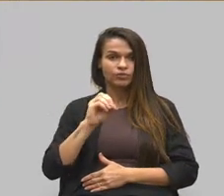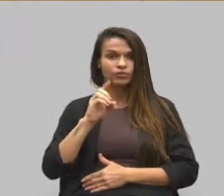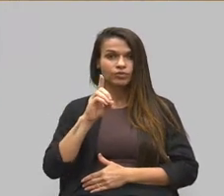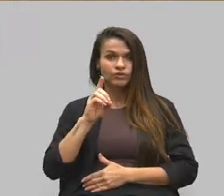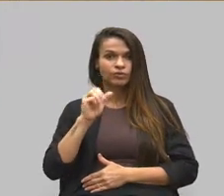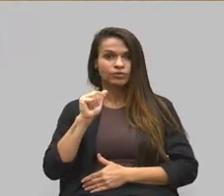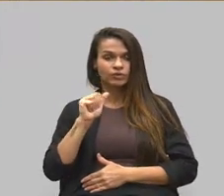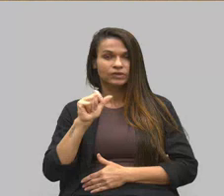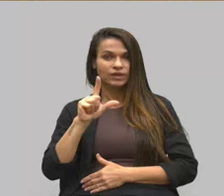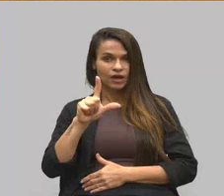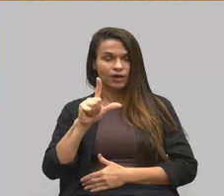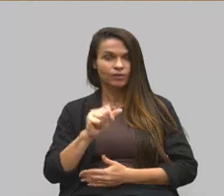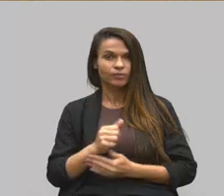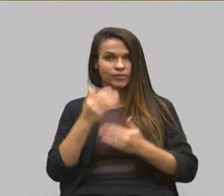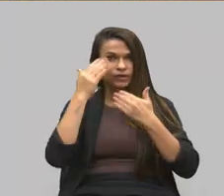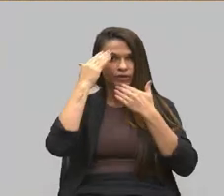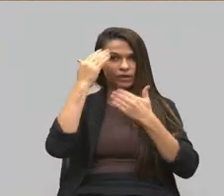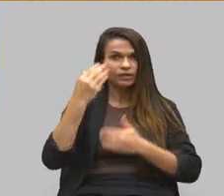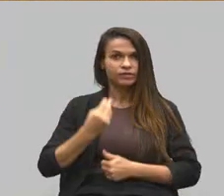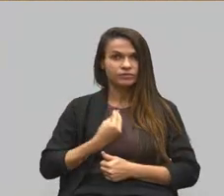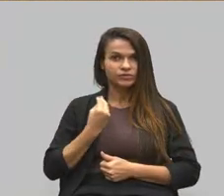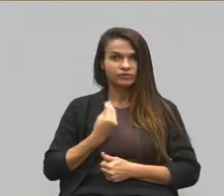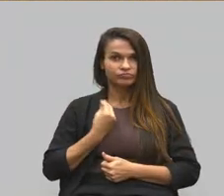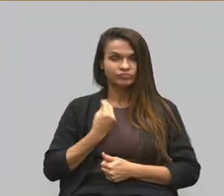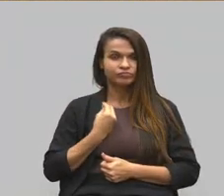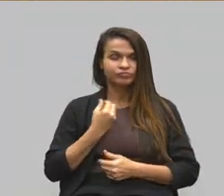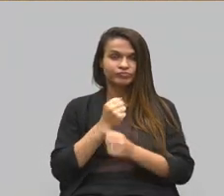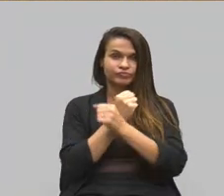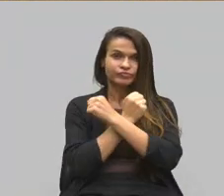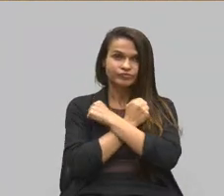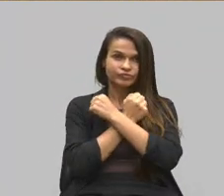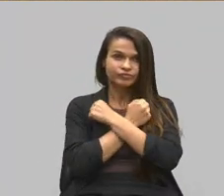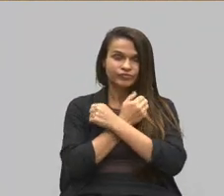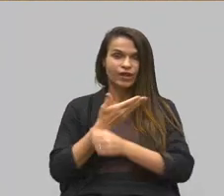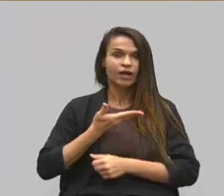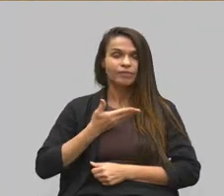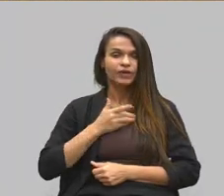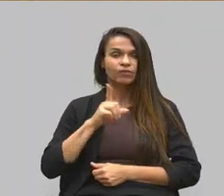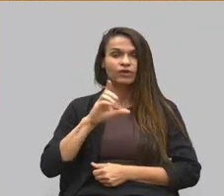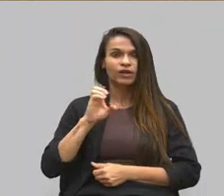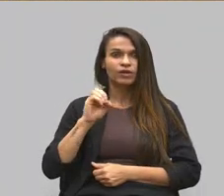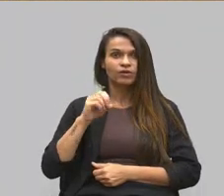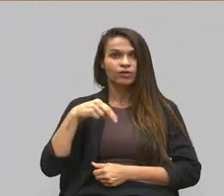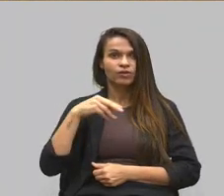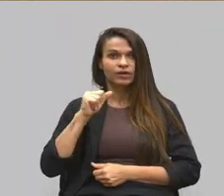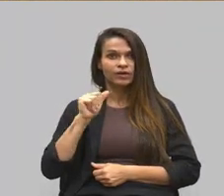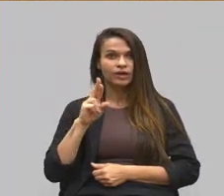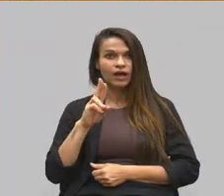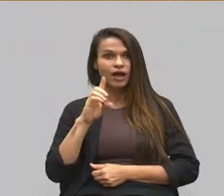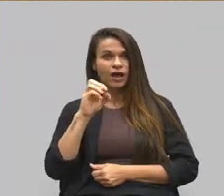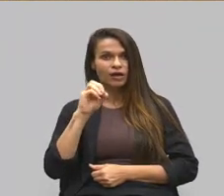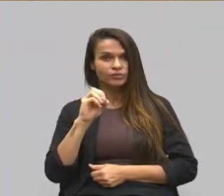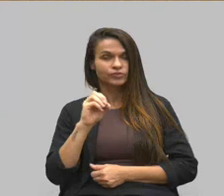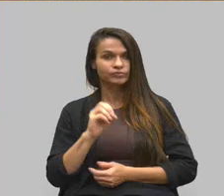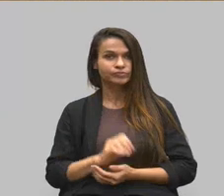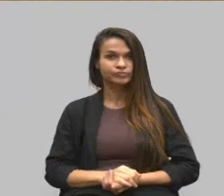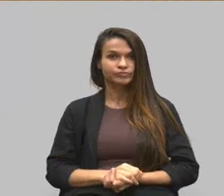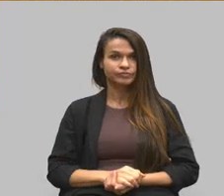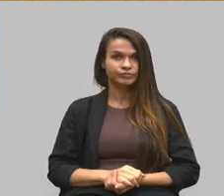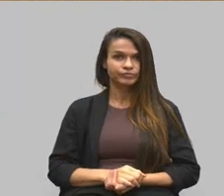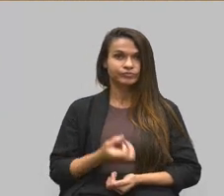obrigado pela presença e leve meu abraço pro amigo Leonardo Contijo Com certeza Boa tarde a